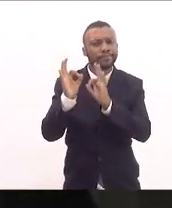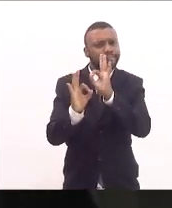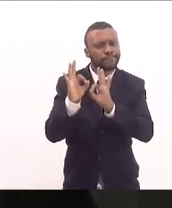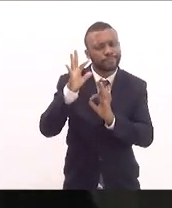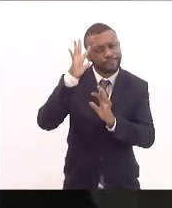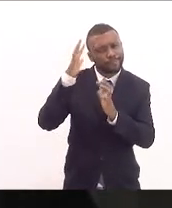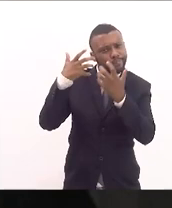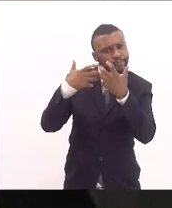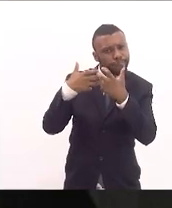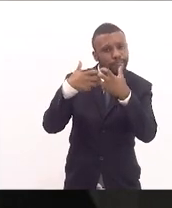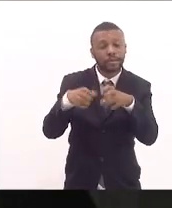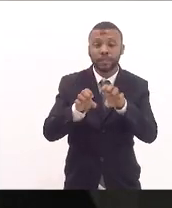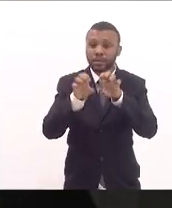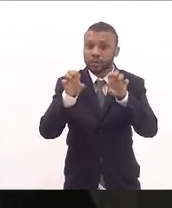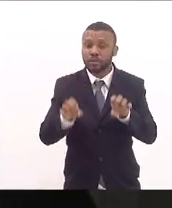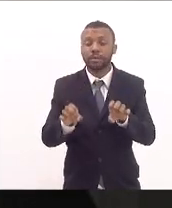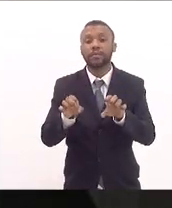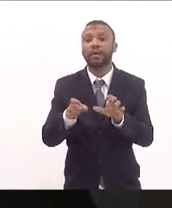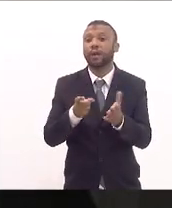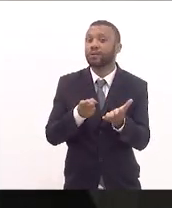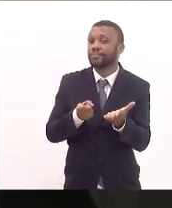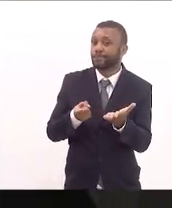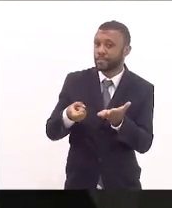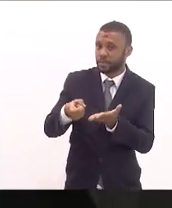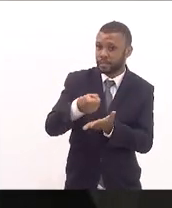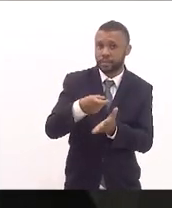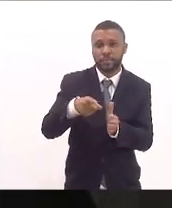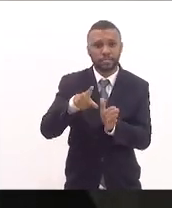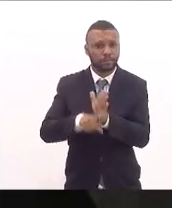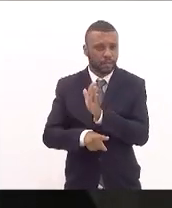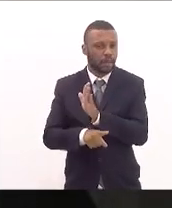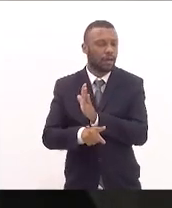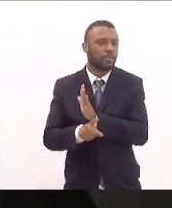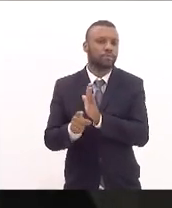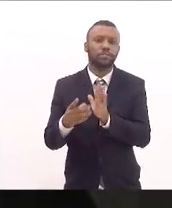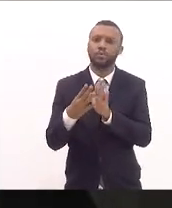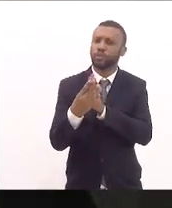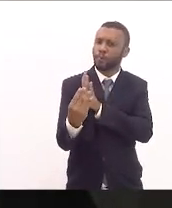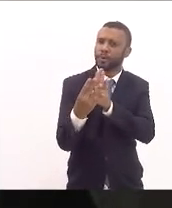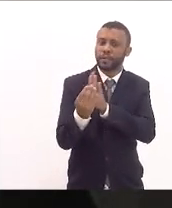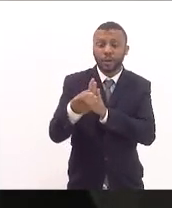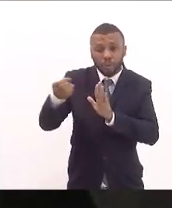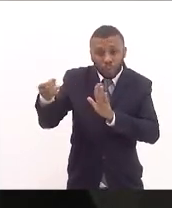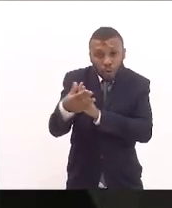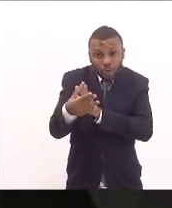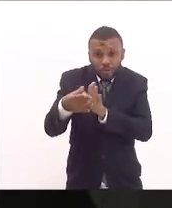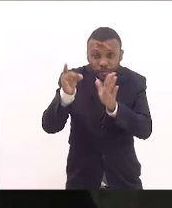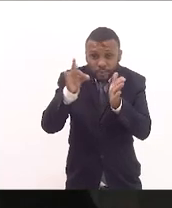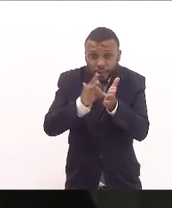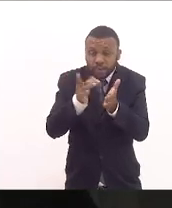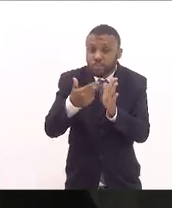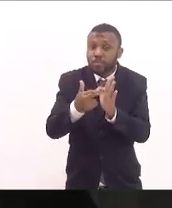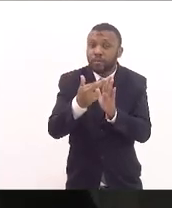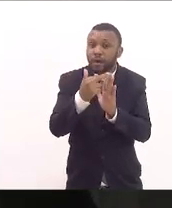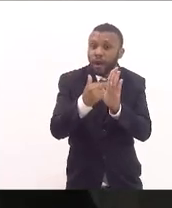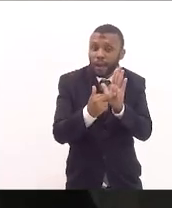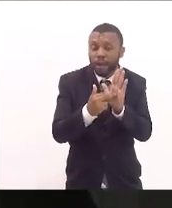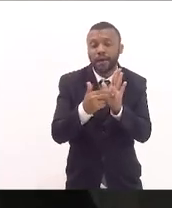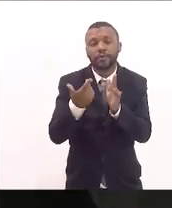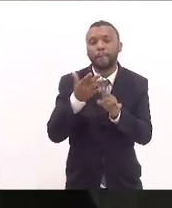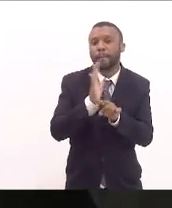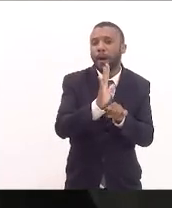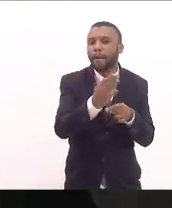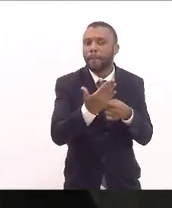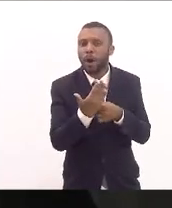estrutura tributária brasileira do redesenho do pacto federativo da implantação de um verdadeiro regime de colaboração entre o